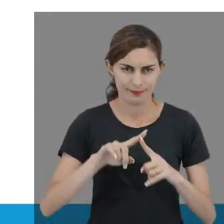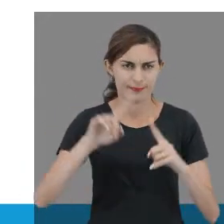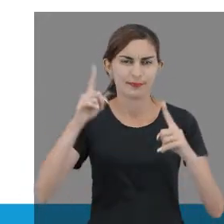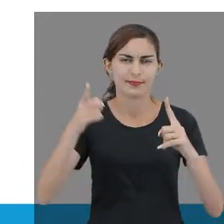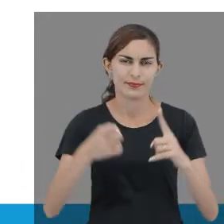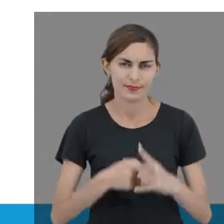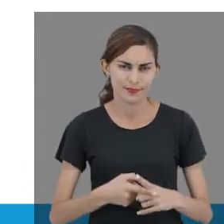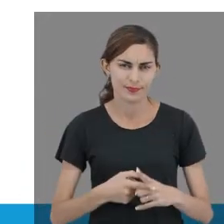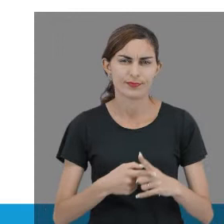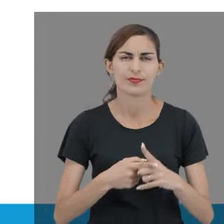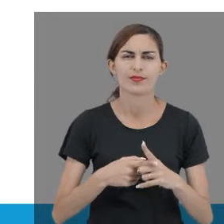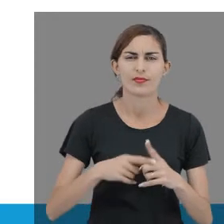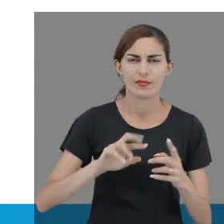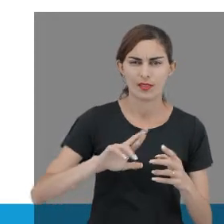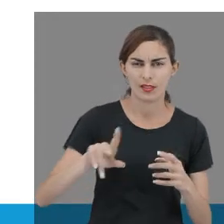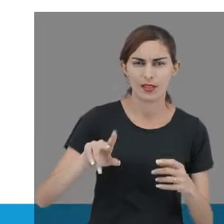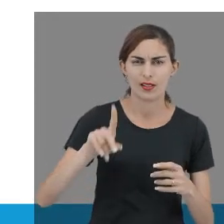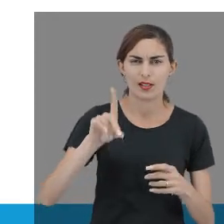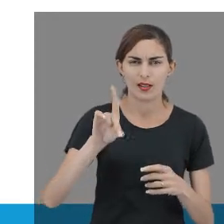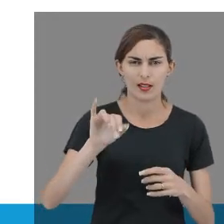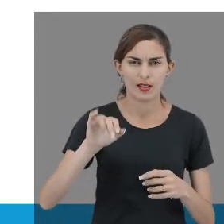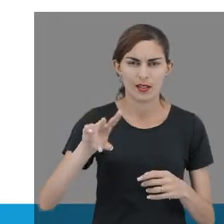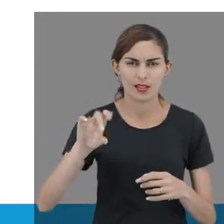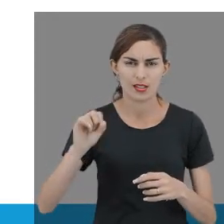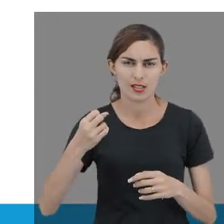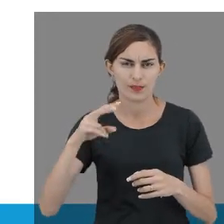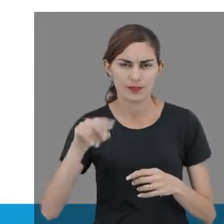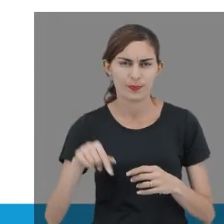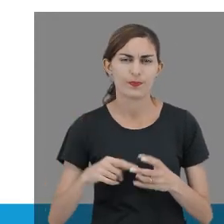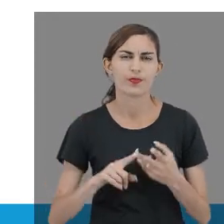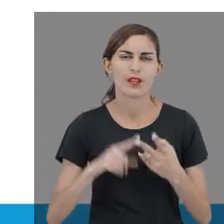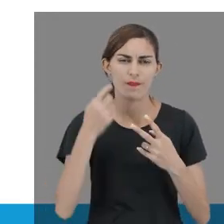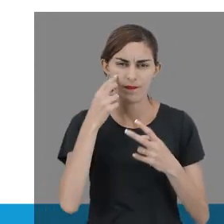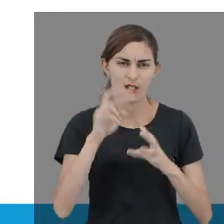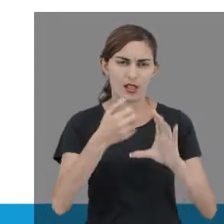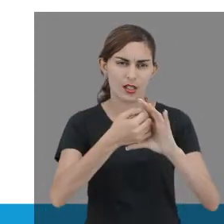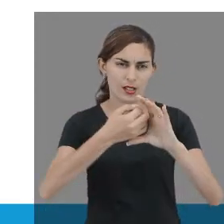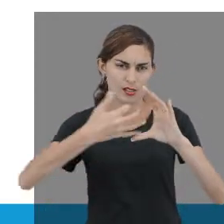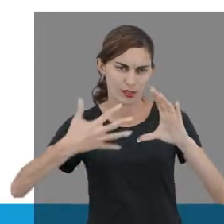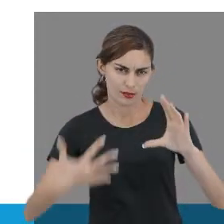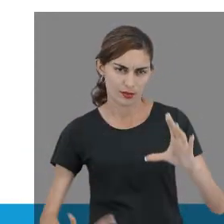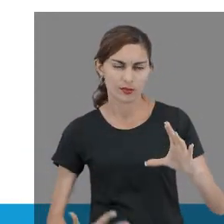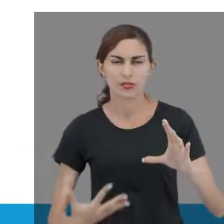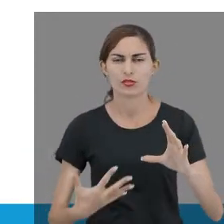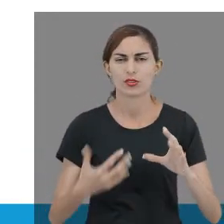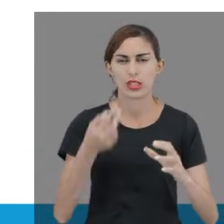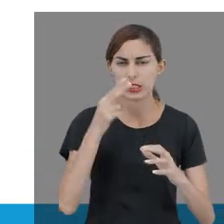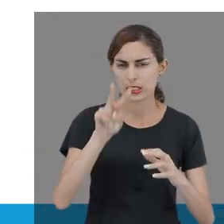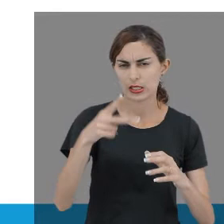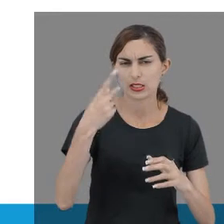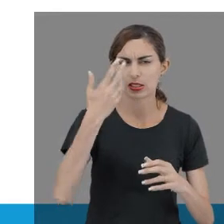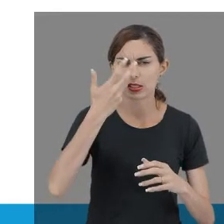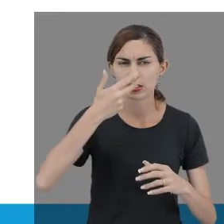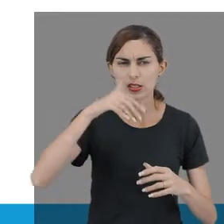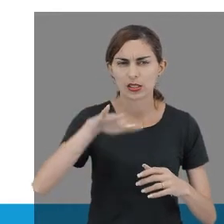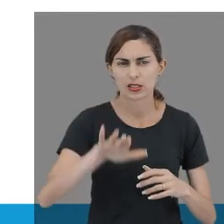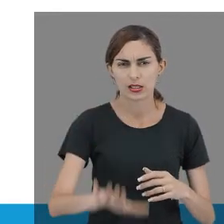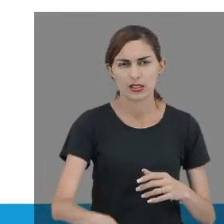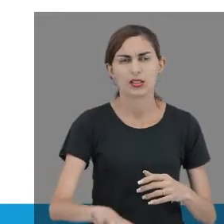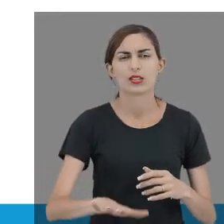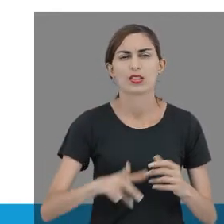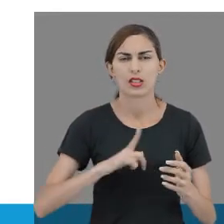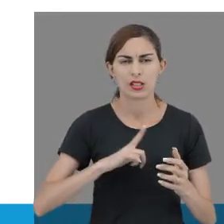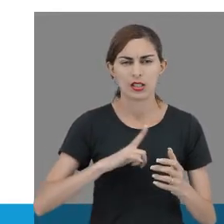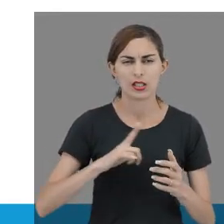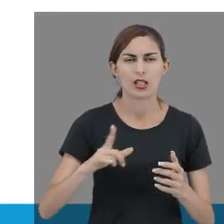Certo? No slide a gente vê a característica essas crianças pré-termo, elas usam